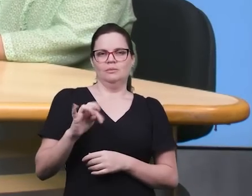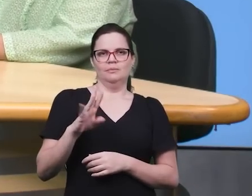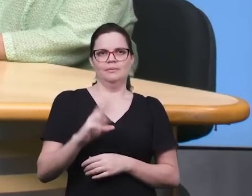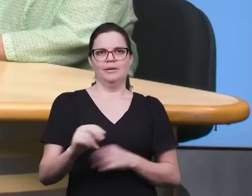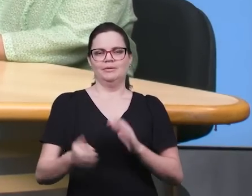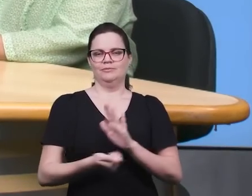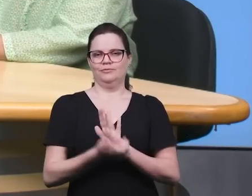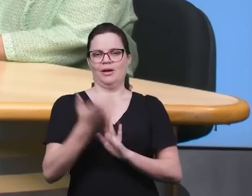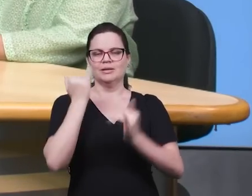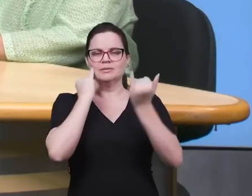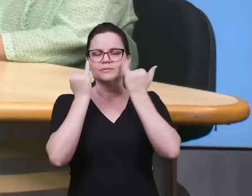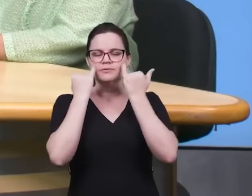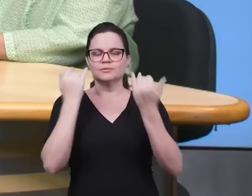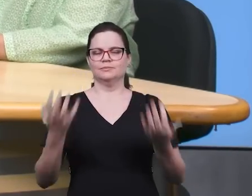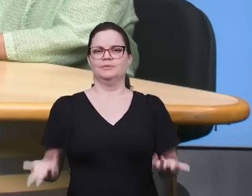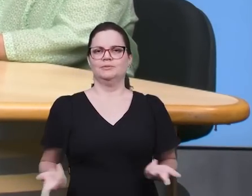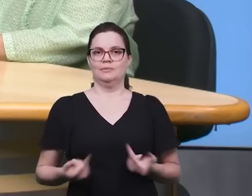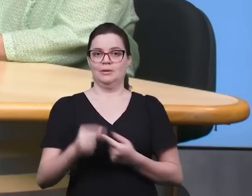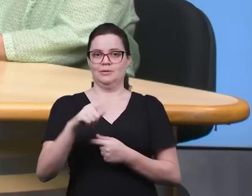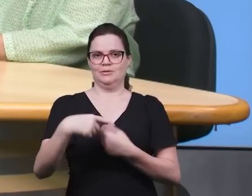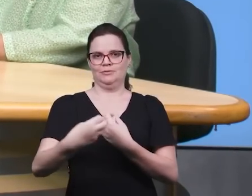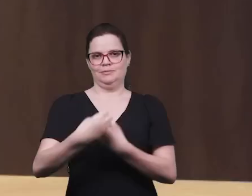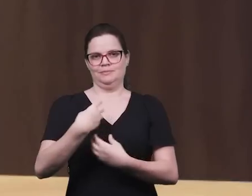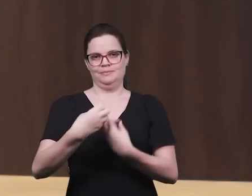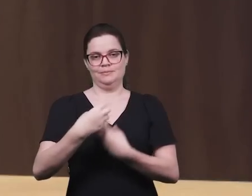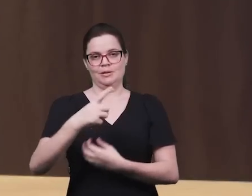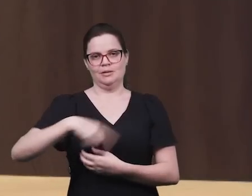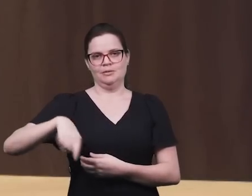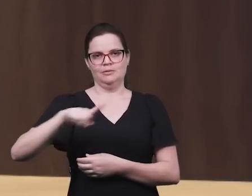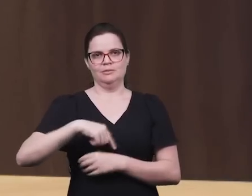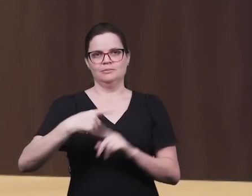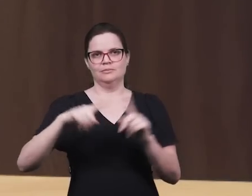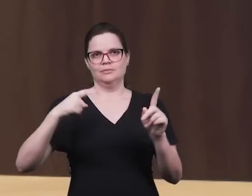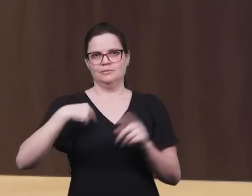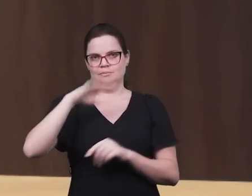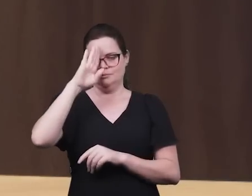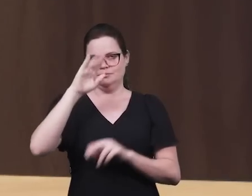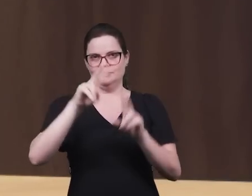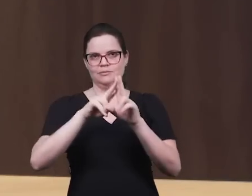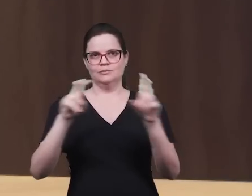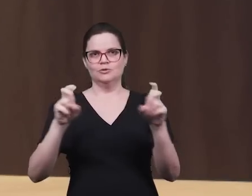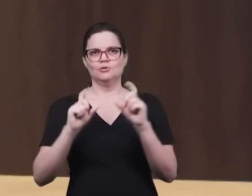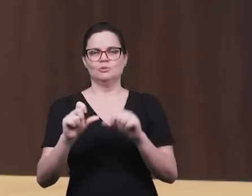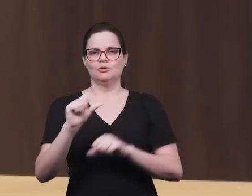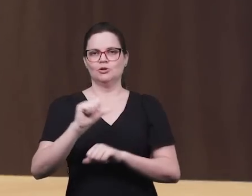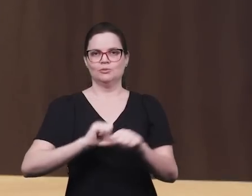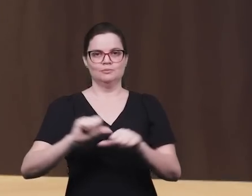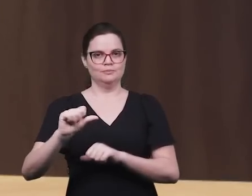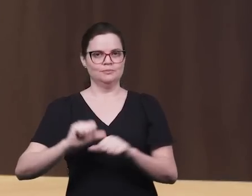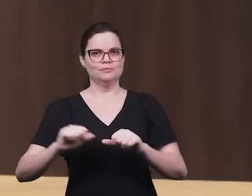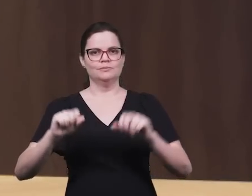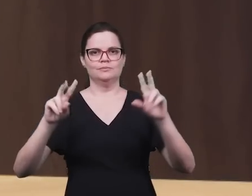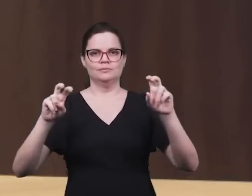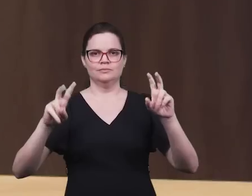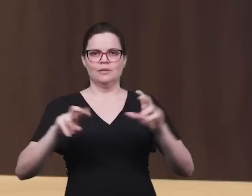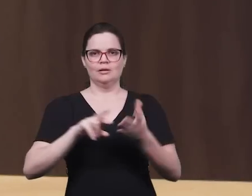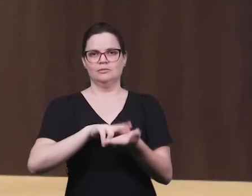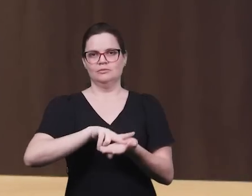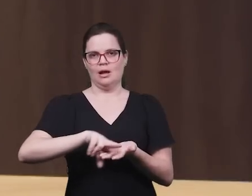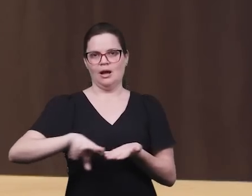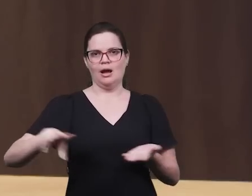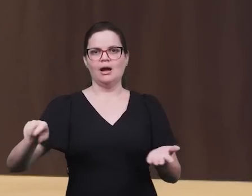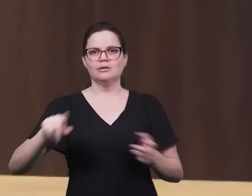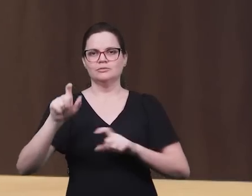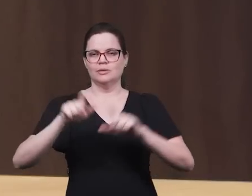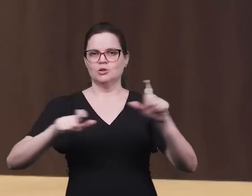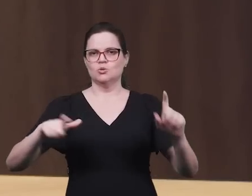informações maravilhosas, né, que você trouxe aqui para nós, principalmente, né, essas nuances, essas diferenças sobre